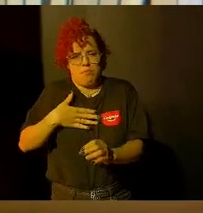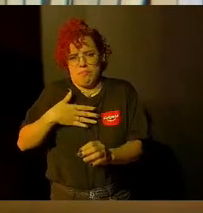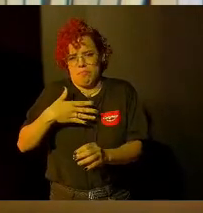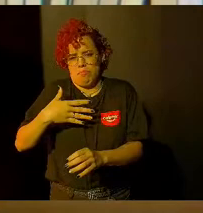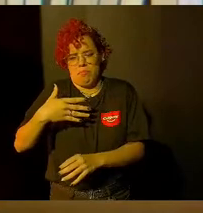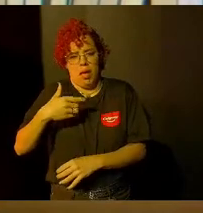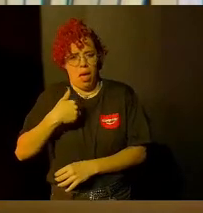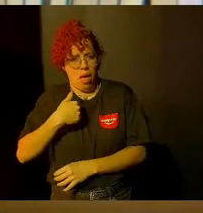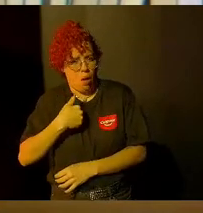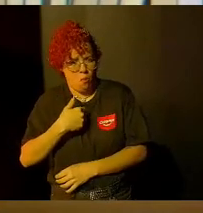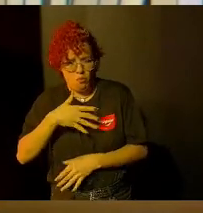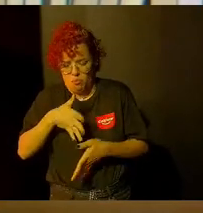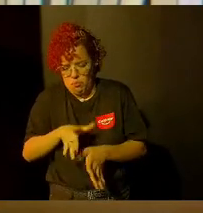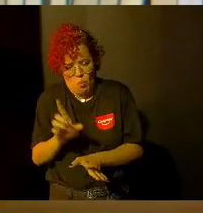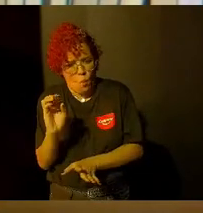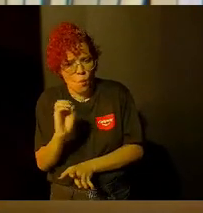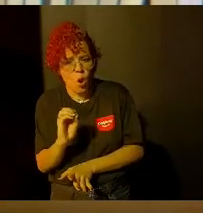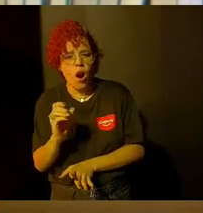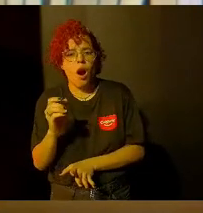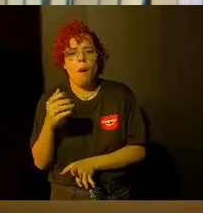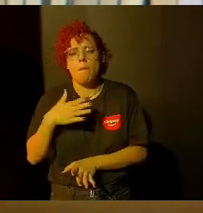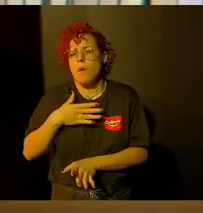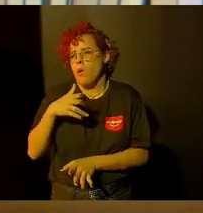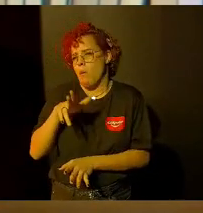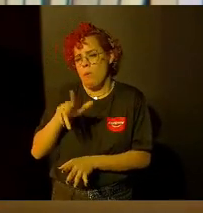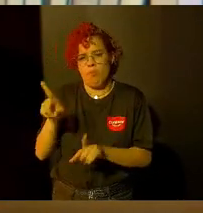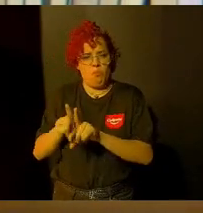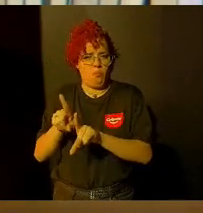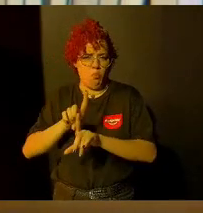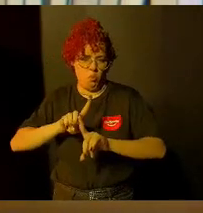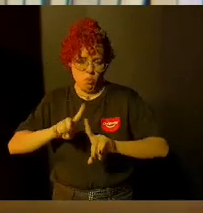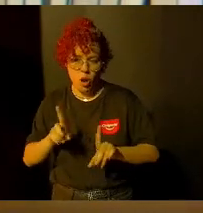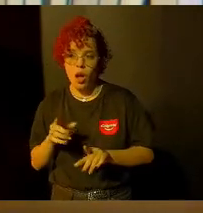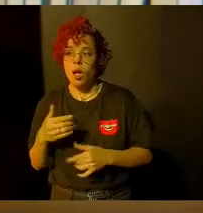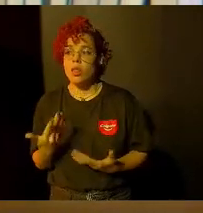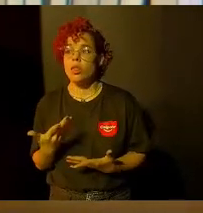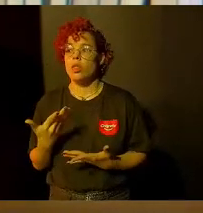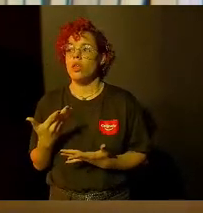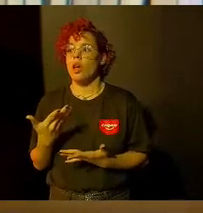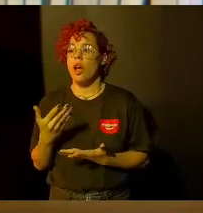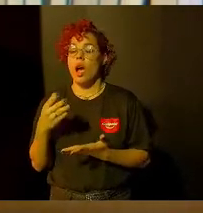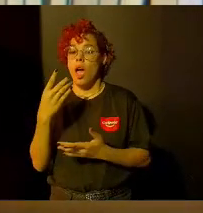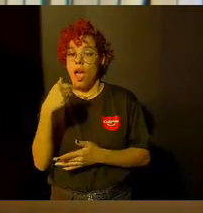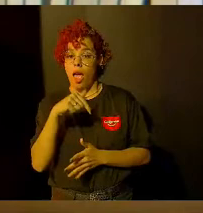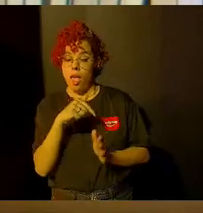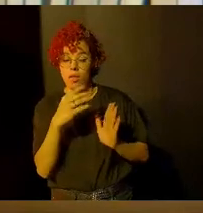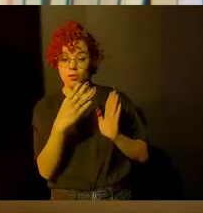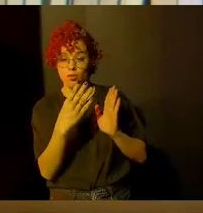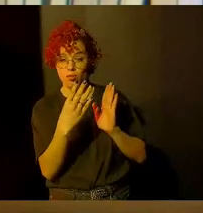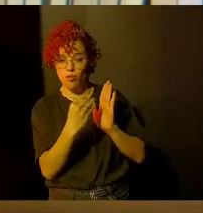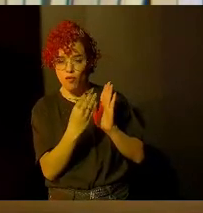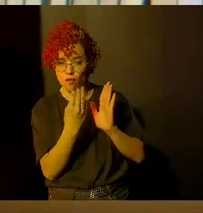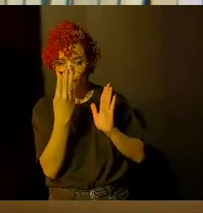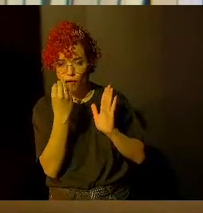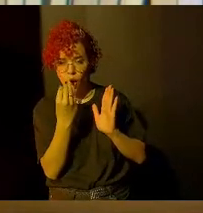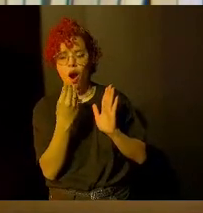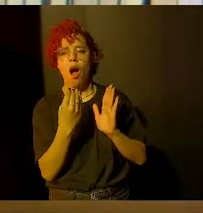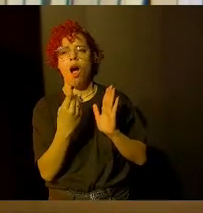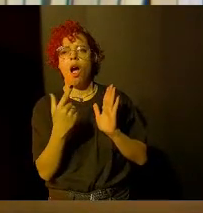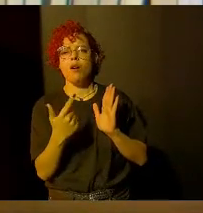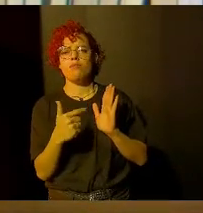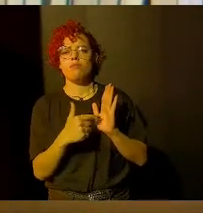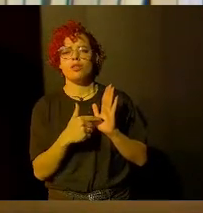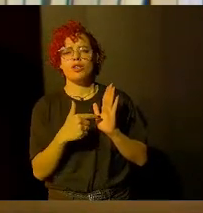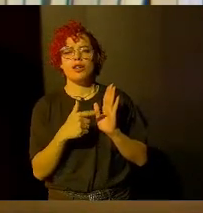a meu irmão e a partir dessa foto na verdade eram duas fotos né que foram tiradas para o meu pai